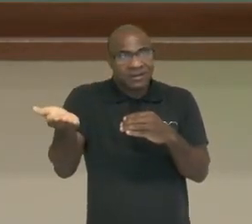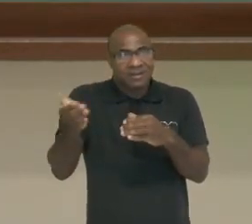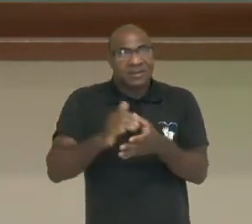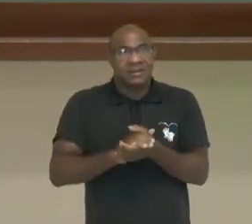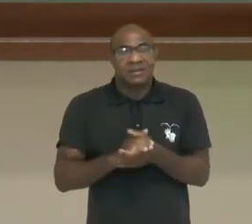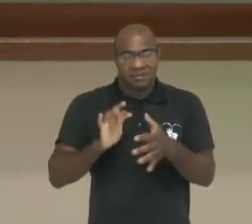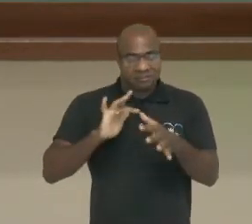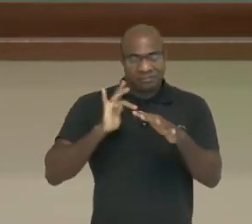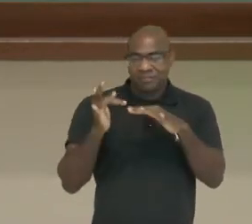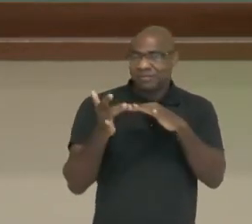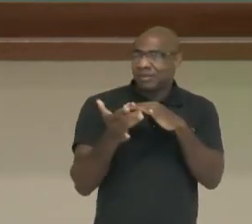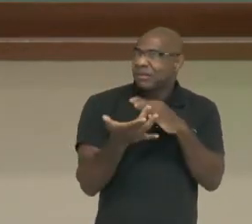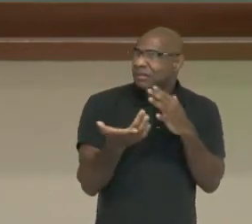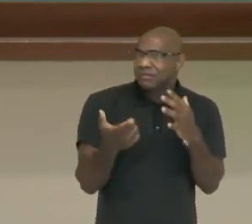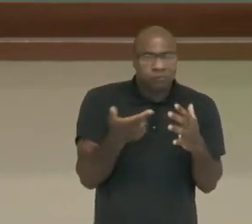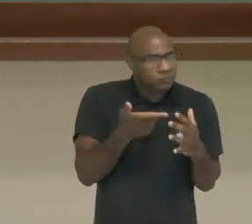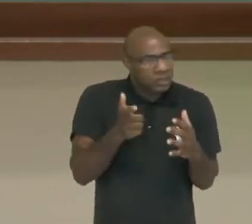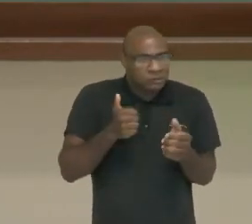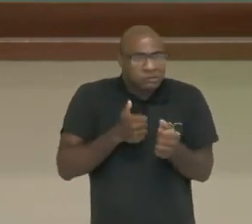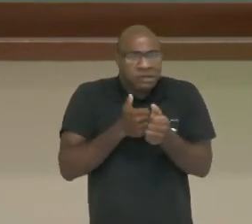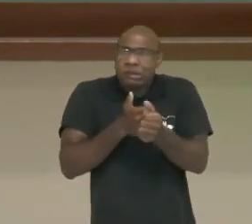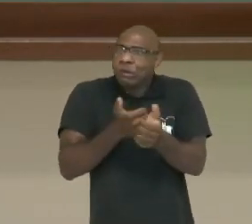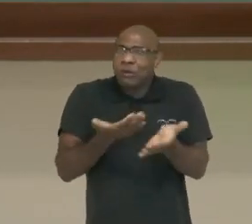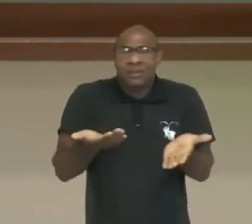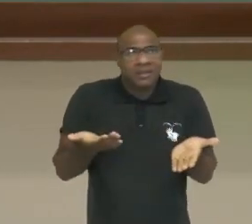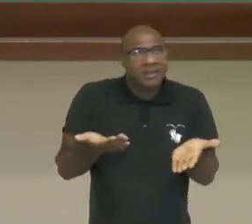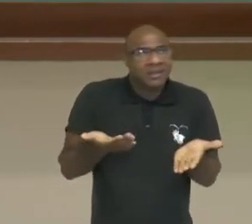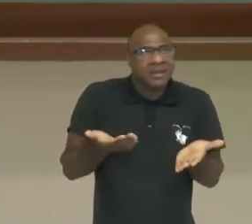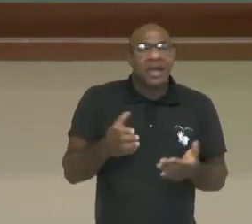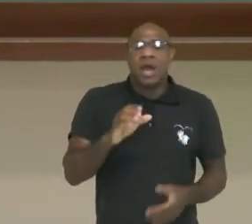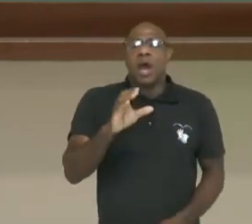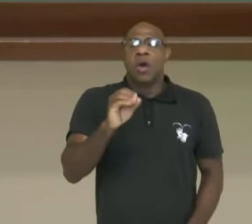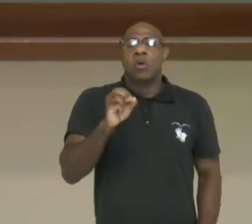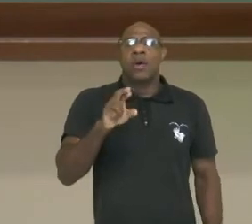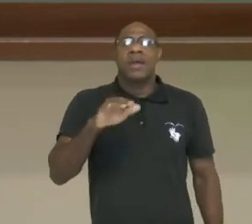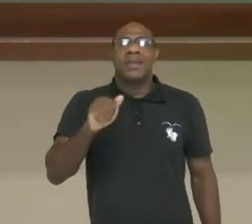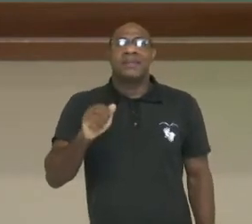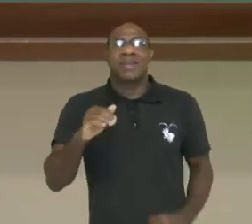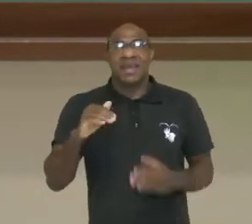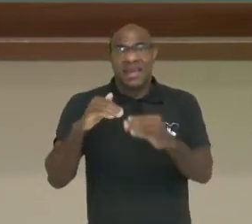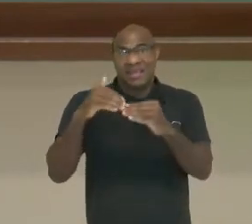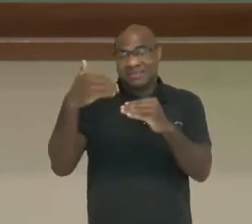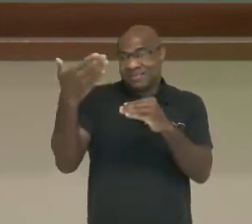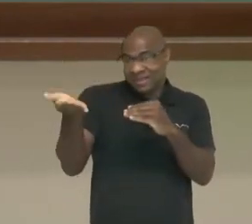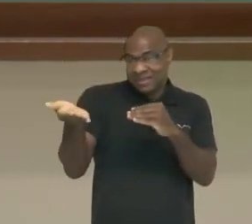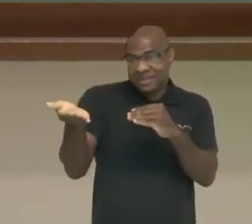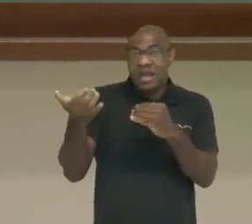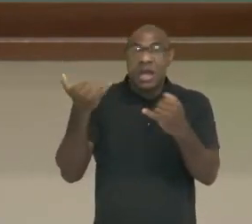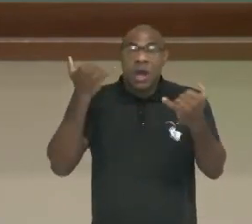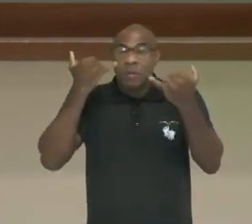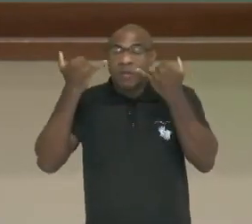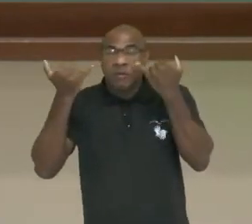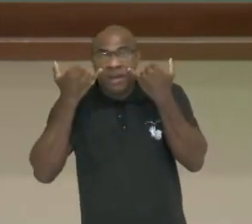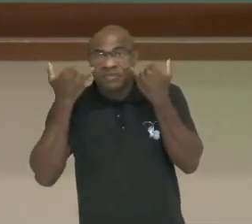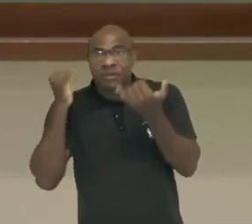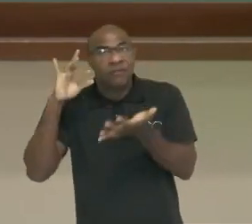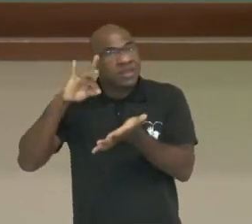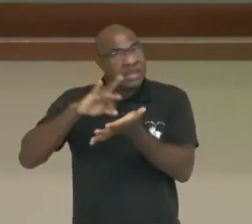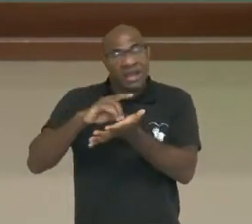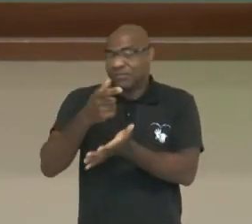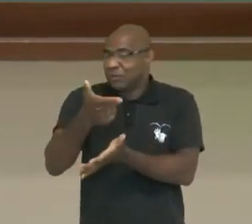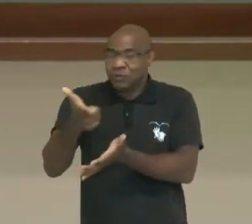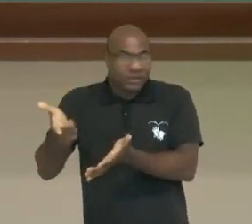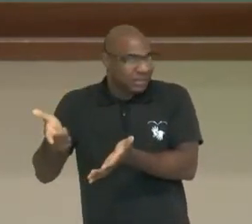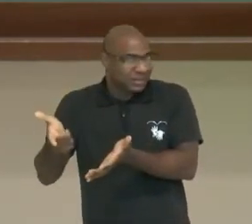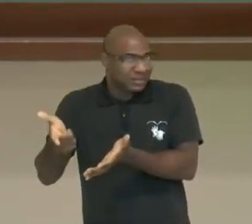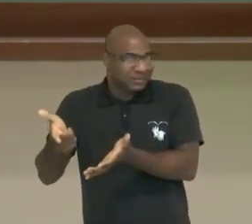do professor Adriano não têm tantos seguidores. Coerência externa, eu trago um dado que não é real para o meu texto. Prejudica?